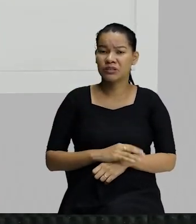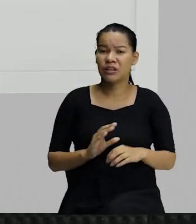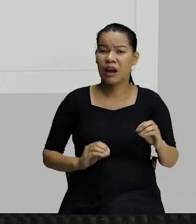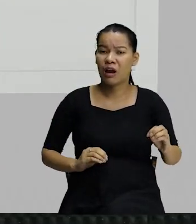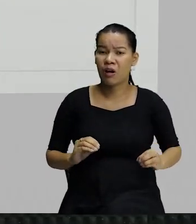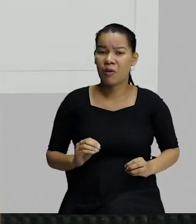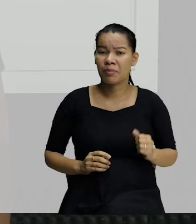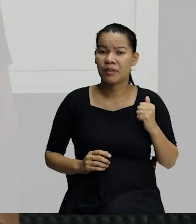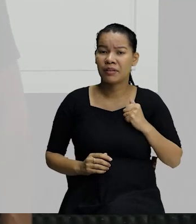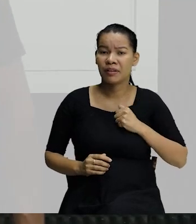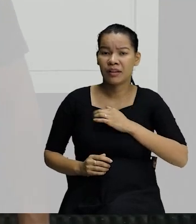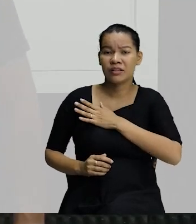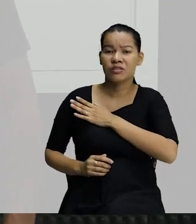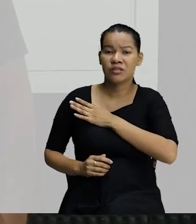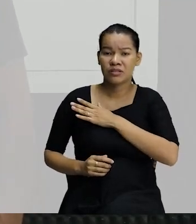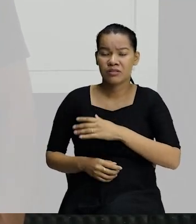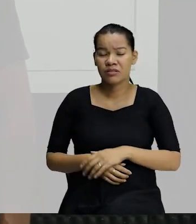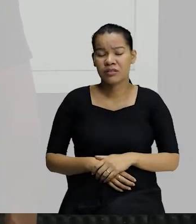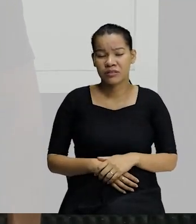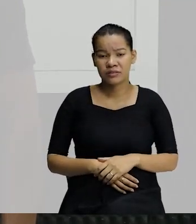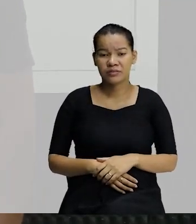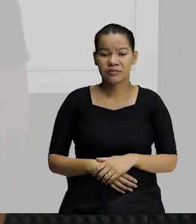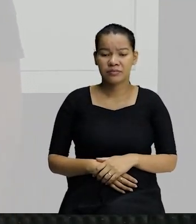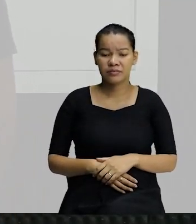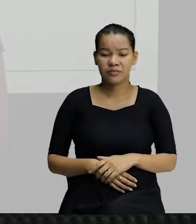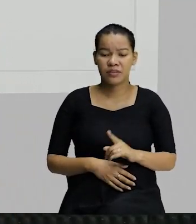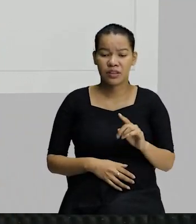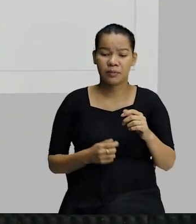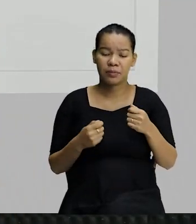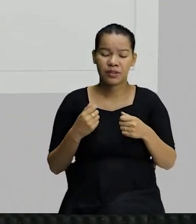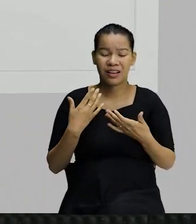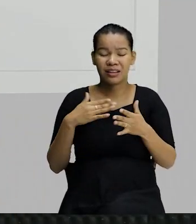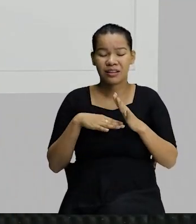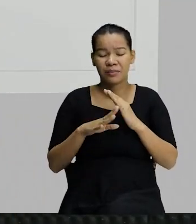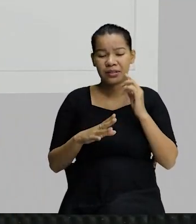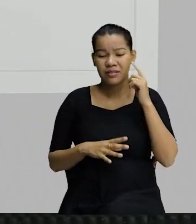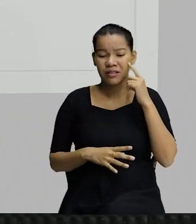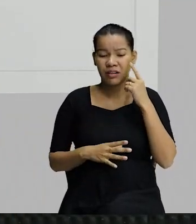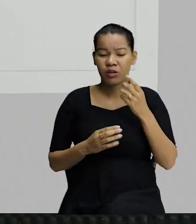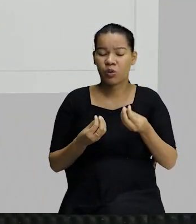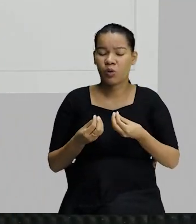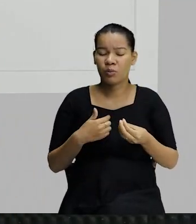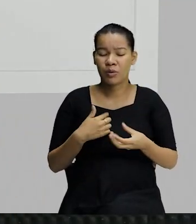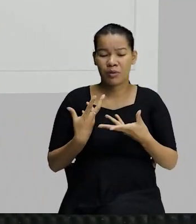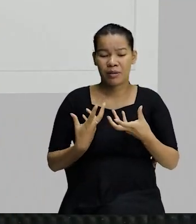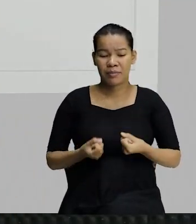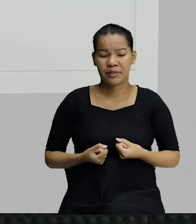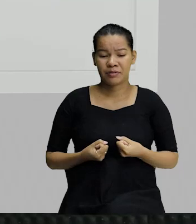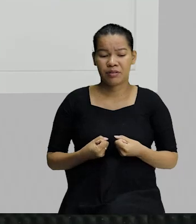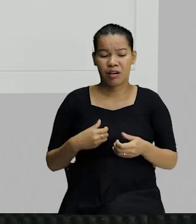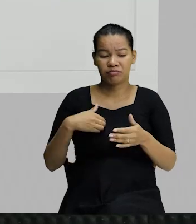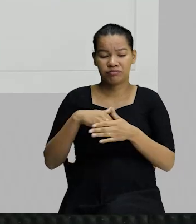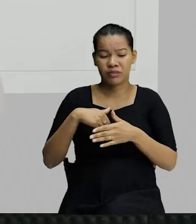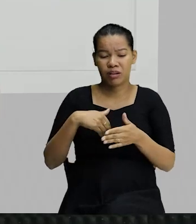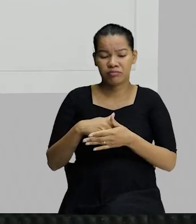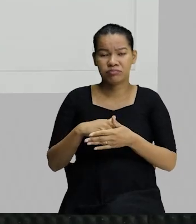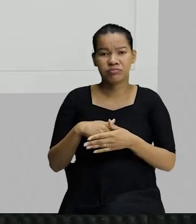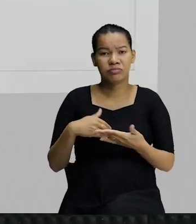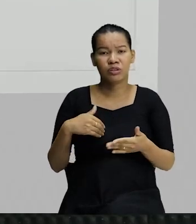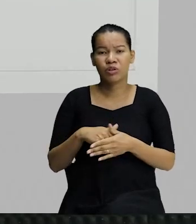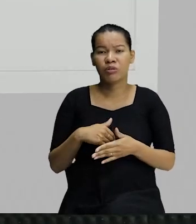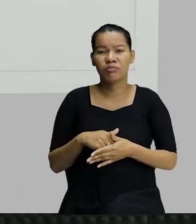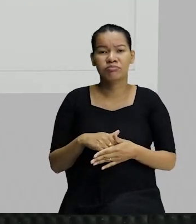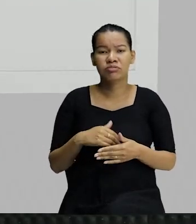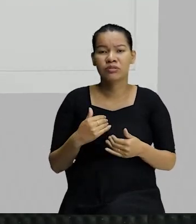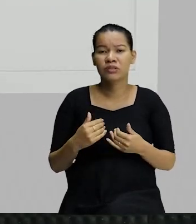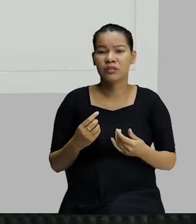Nicômaco, que é a obra ética de Aristóteles. Aí você pode pensar o seguinte, como é que eu aprendo a jogar futebol? Você aprende a jogar